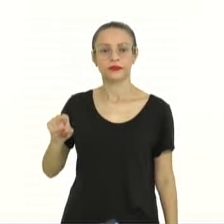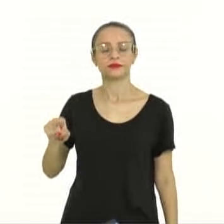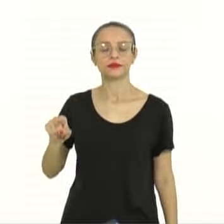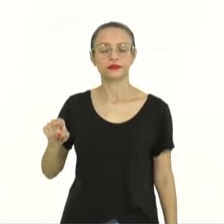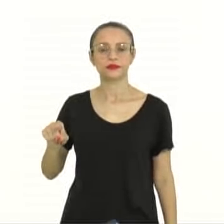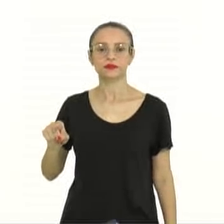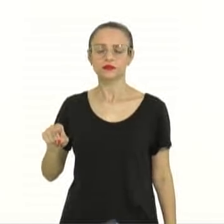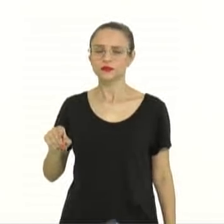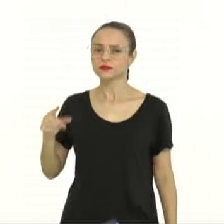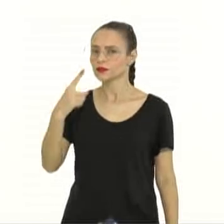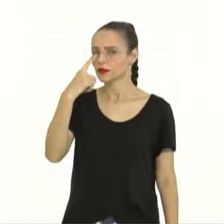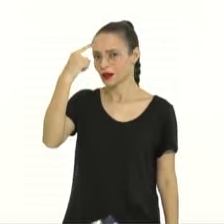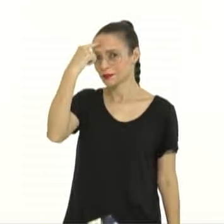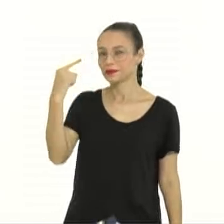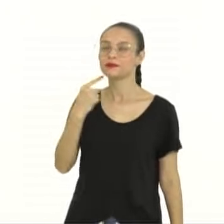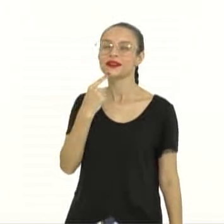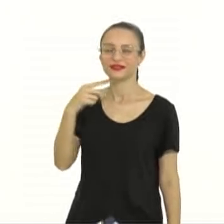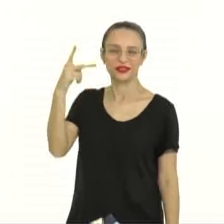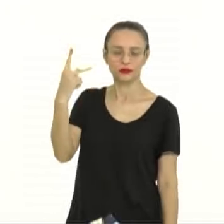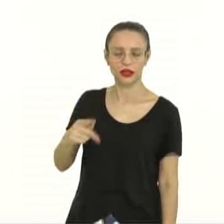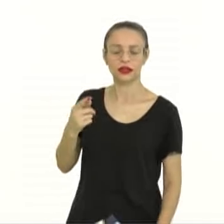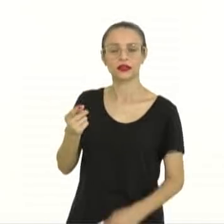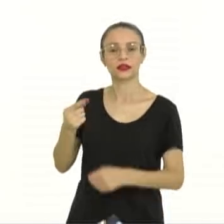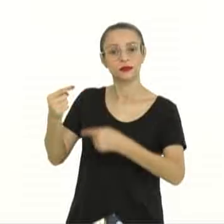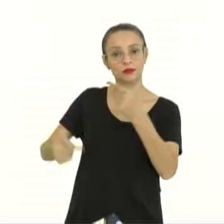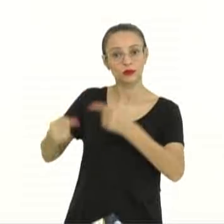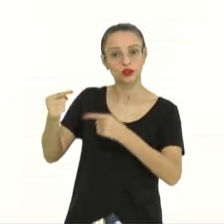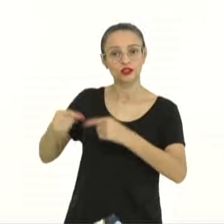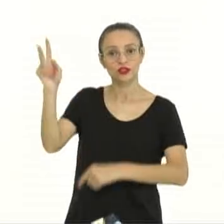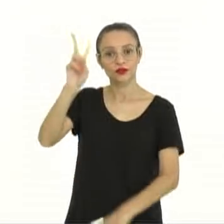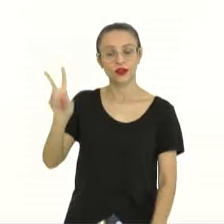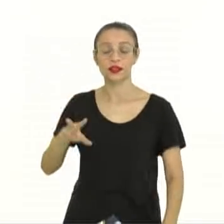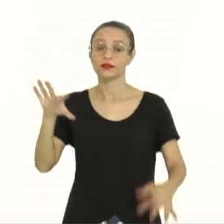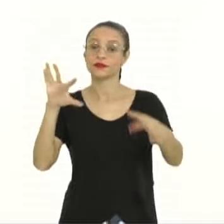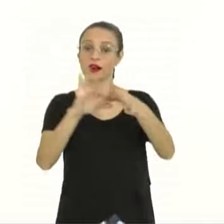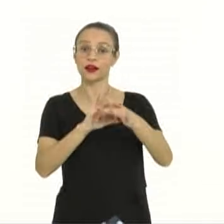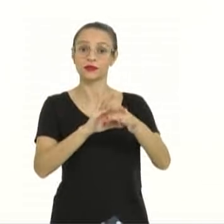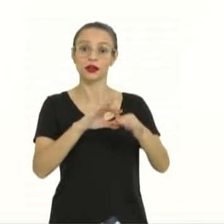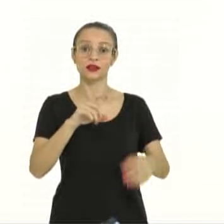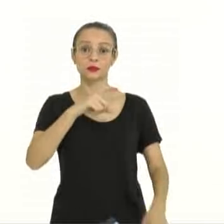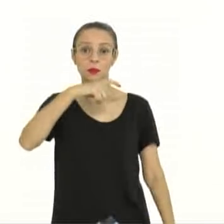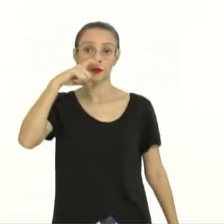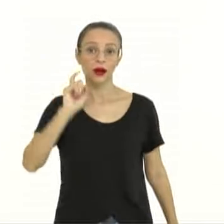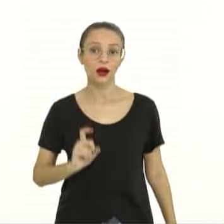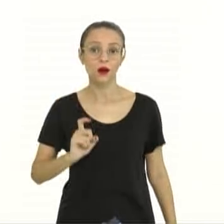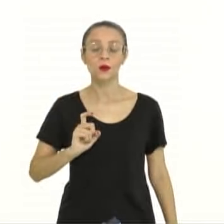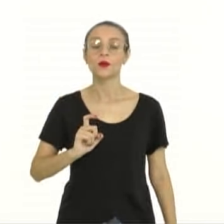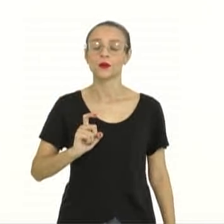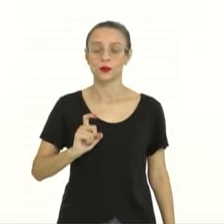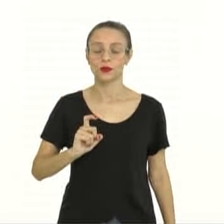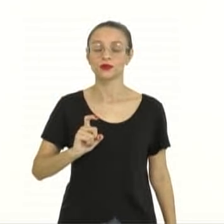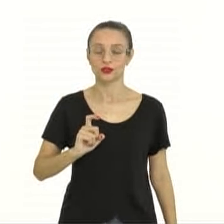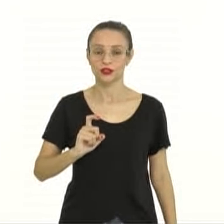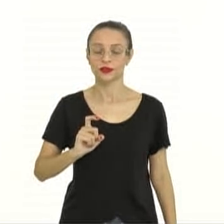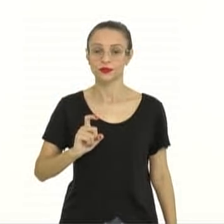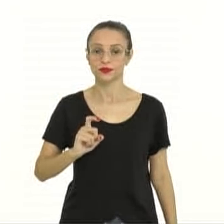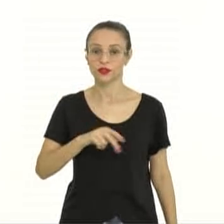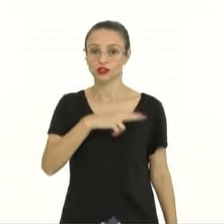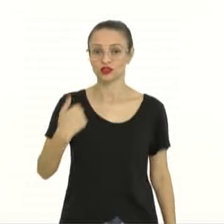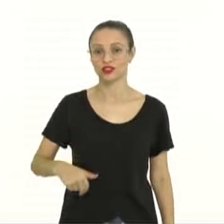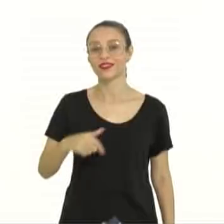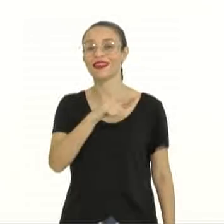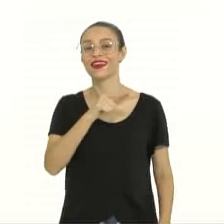pelo perfil político da Venezuela, se direciona mais seu olhar para o Irã, Rússia e China, né, países socialistas, no caso